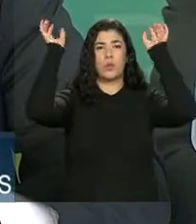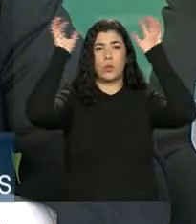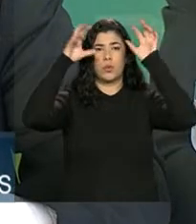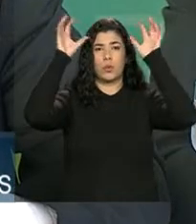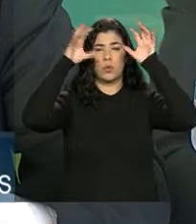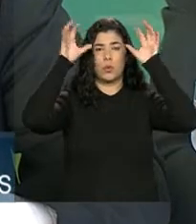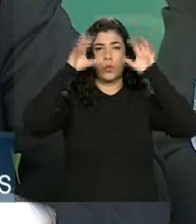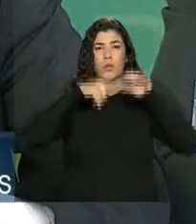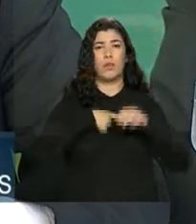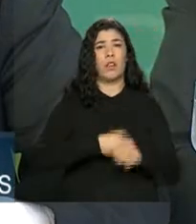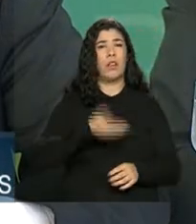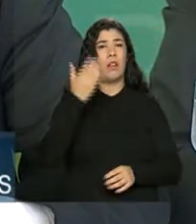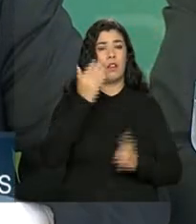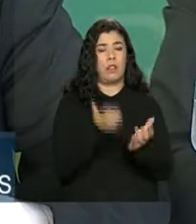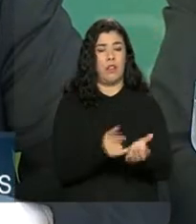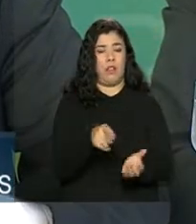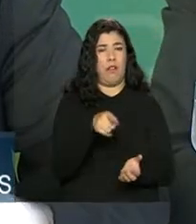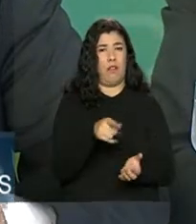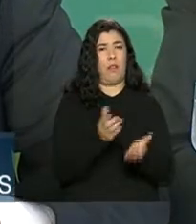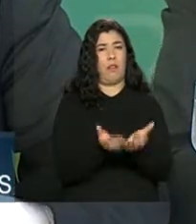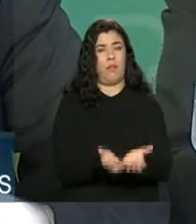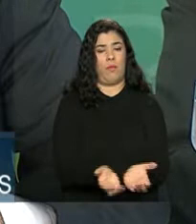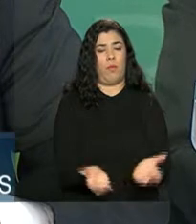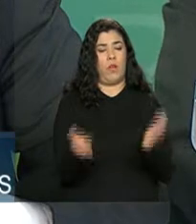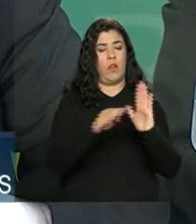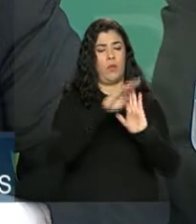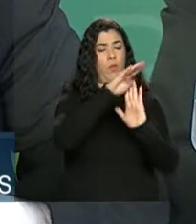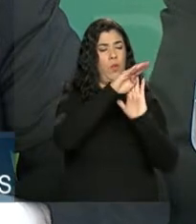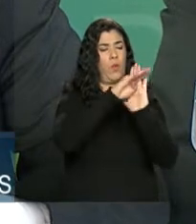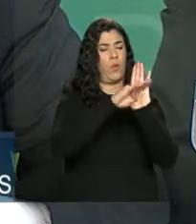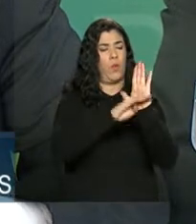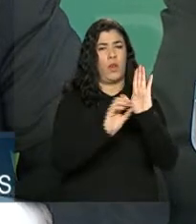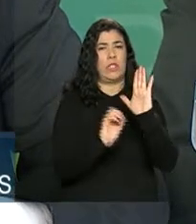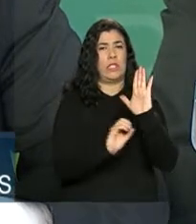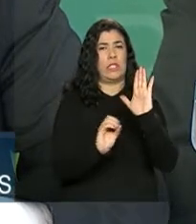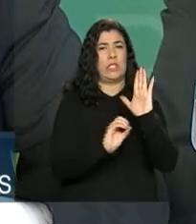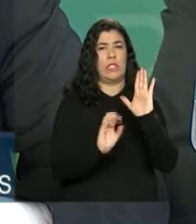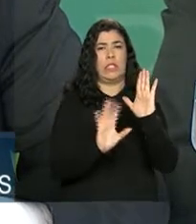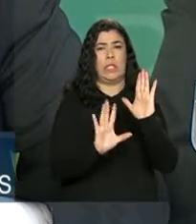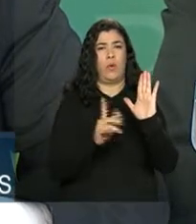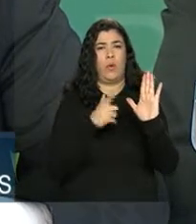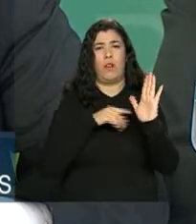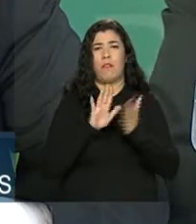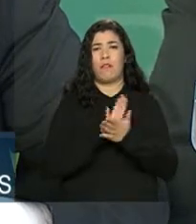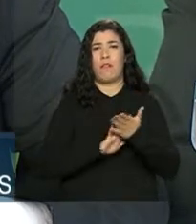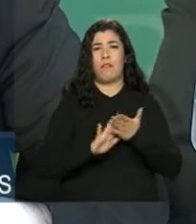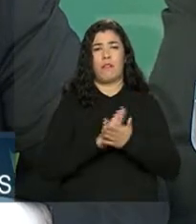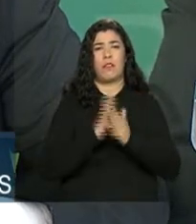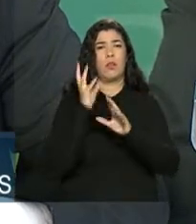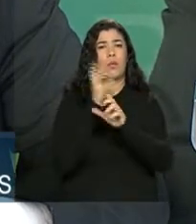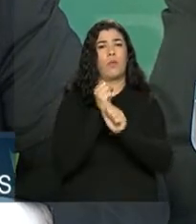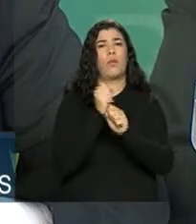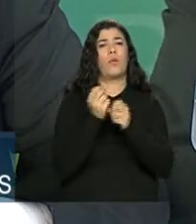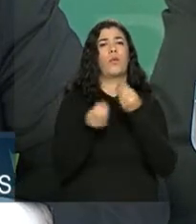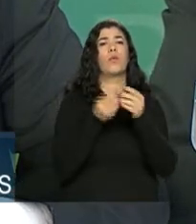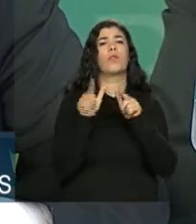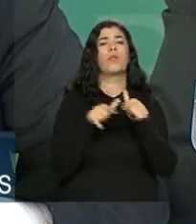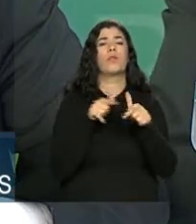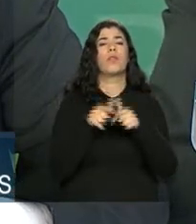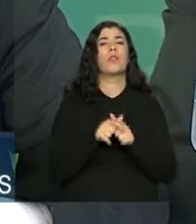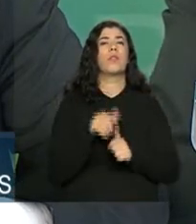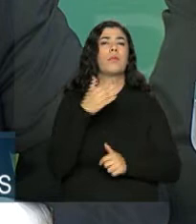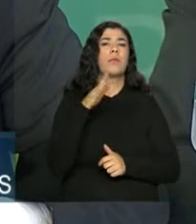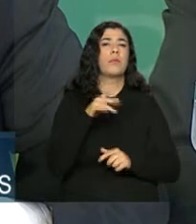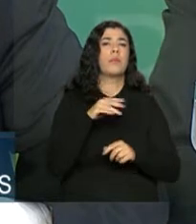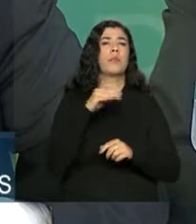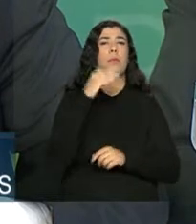estamos praticamente no zero da somatória de dos volumes úteis desses reservatórios no no